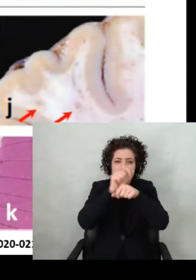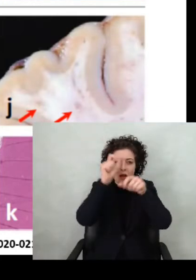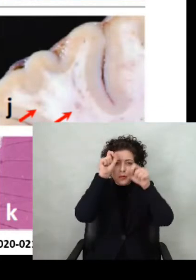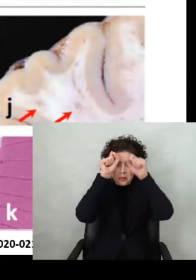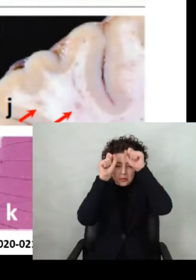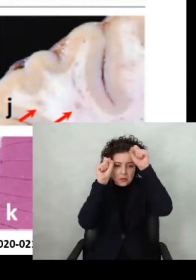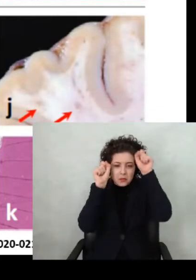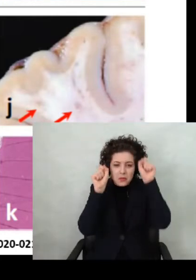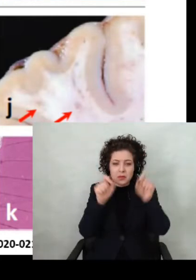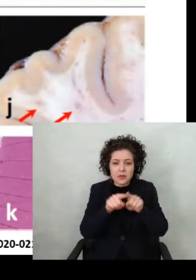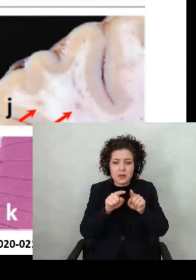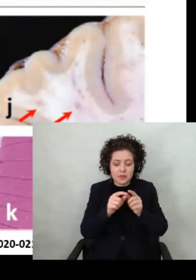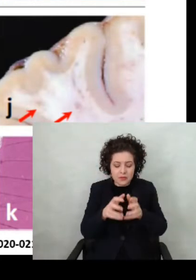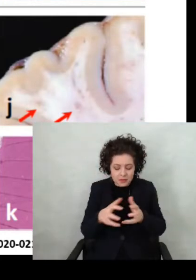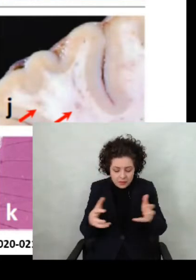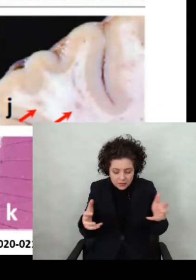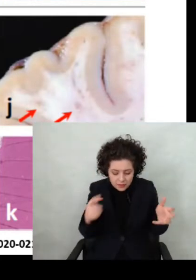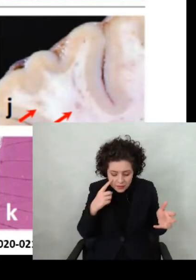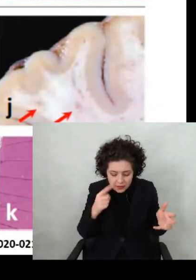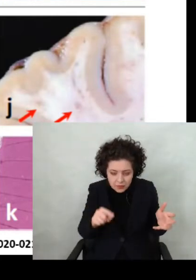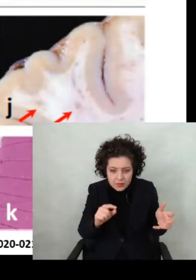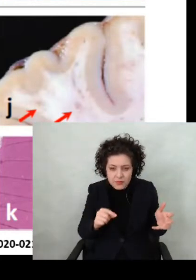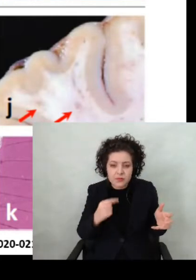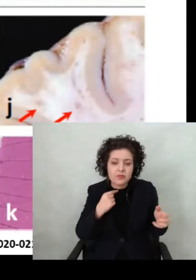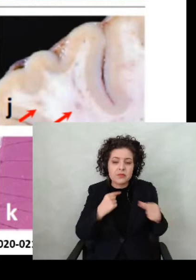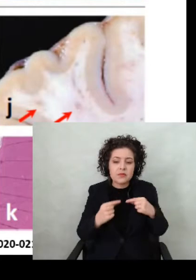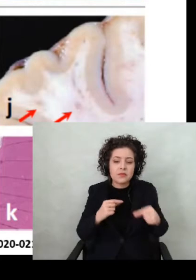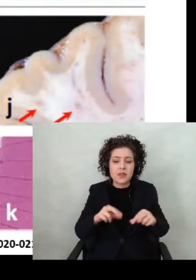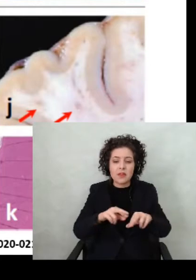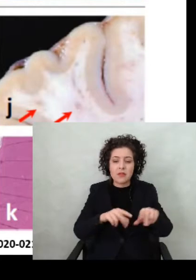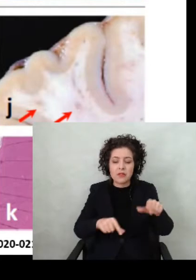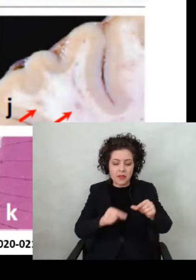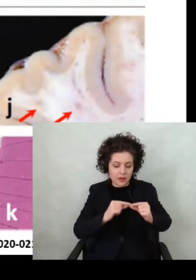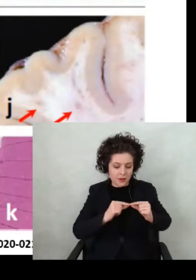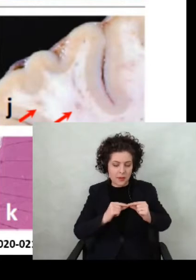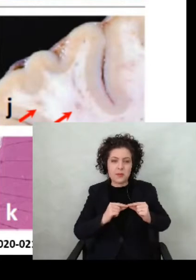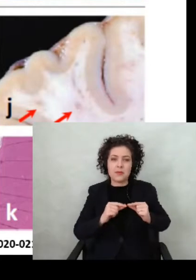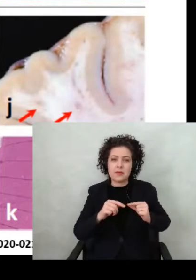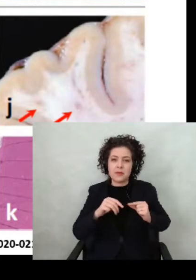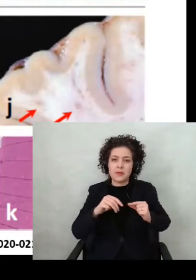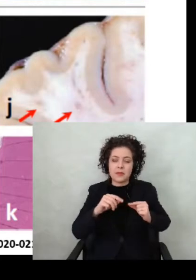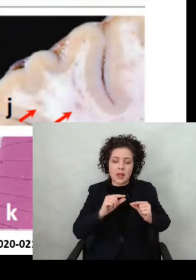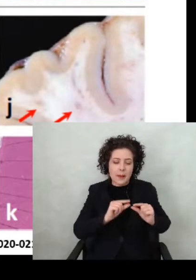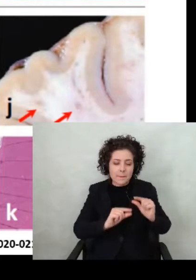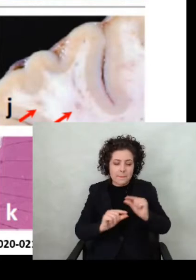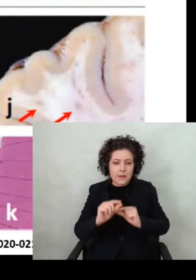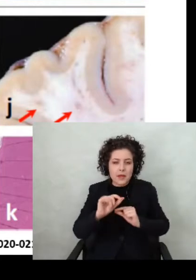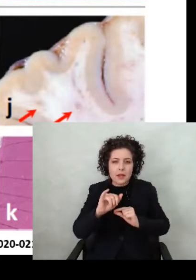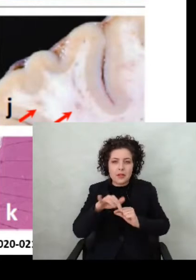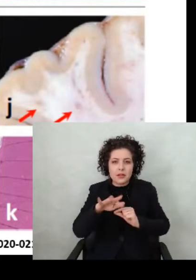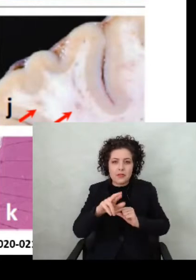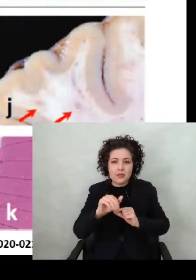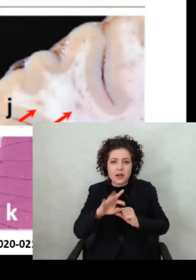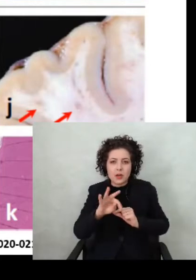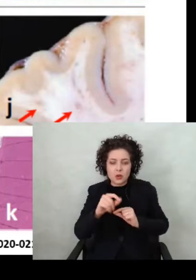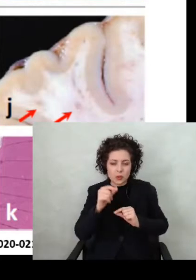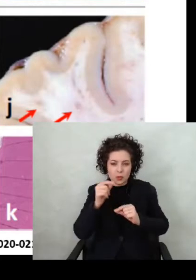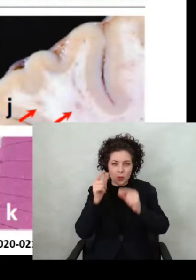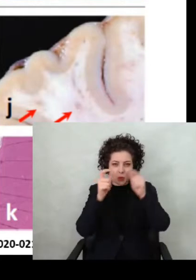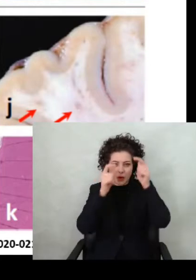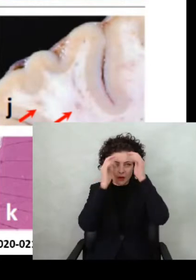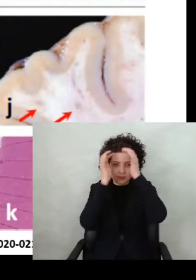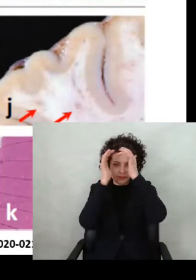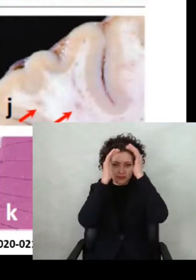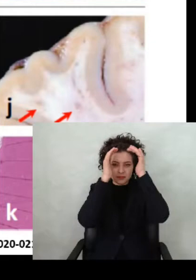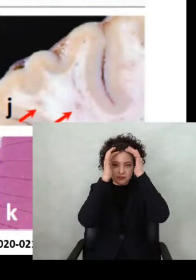necropsia foi visto, de fato, vários microinfartos, fenômenos microtrombóticos difusos no encéfalo. Isso pode